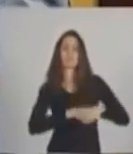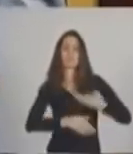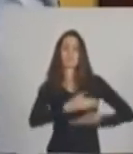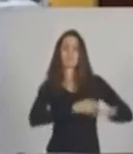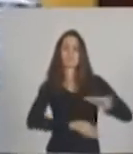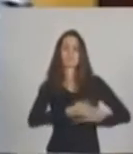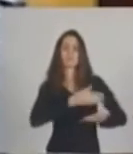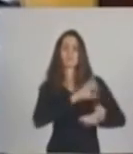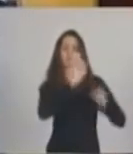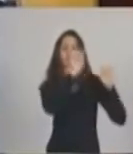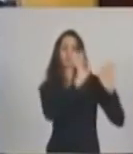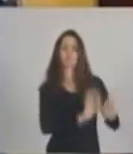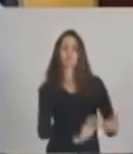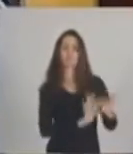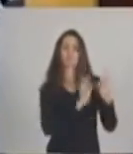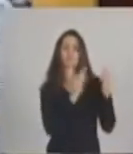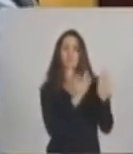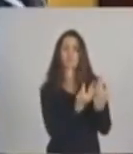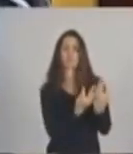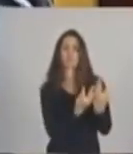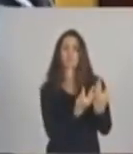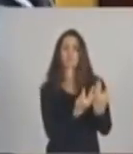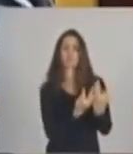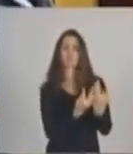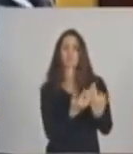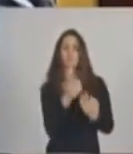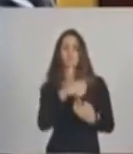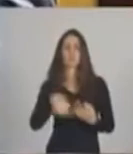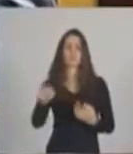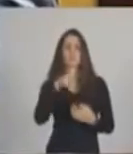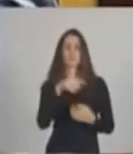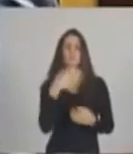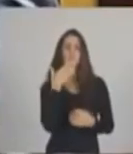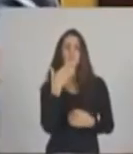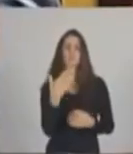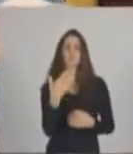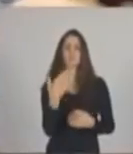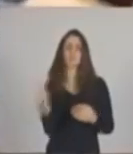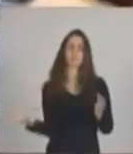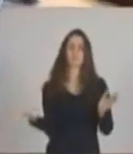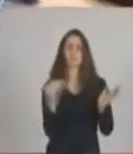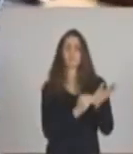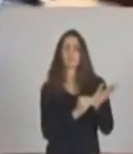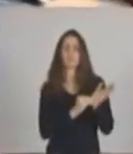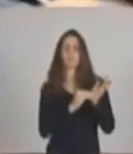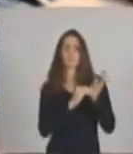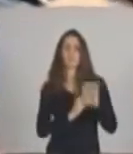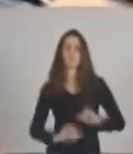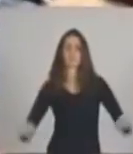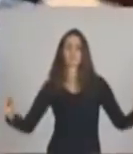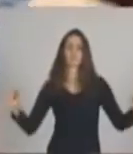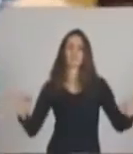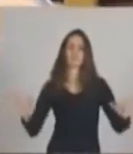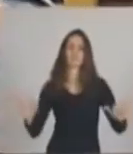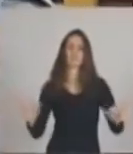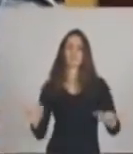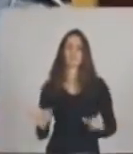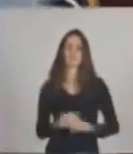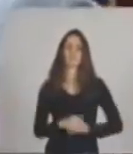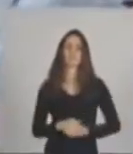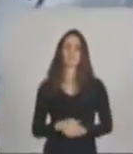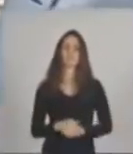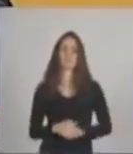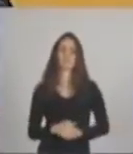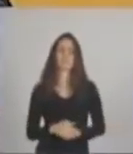que Deus abençoe os familiares. E eu peço à mesa que providencie aí também a inclusão no minuto de silêncio, no voto de pesar.